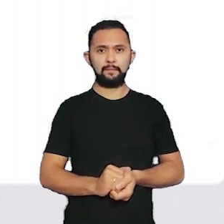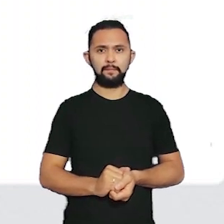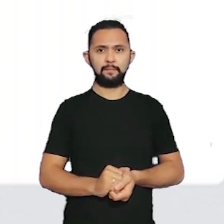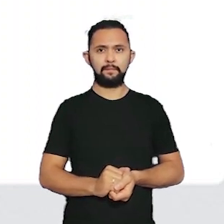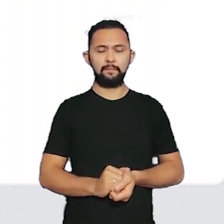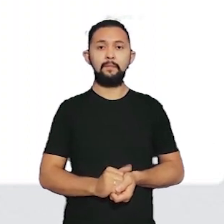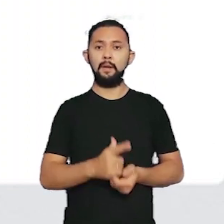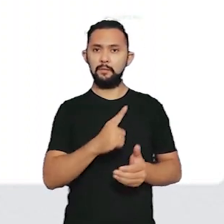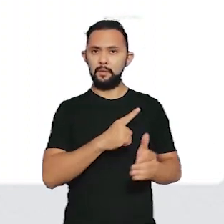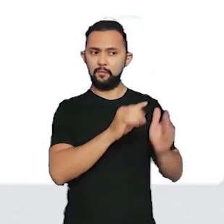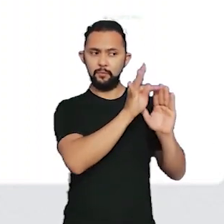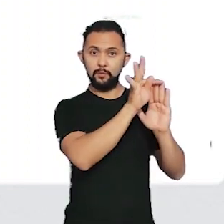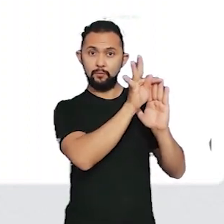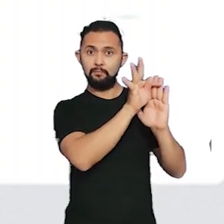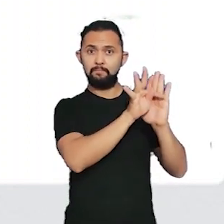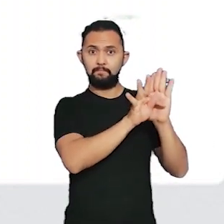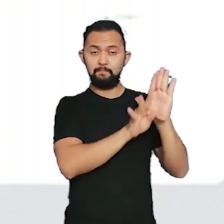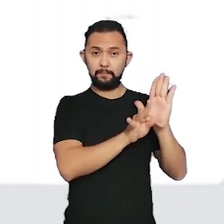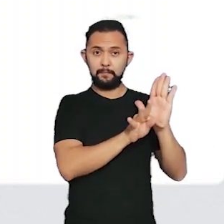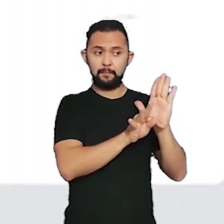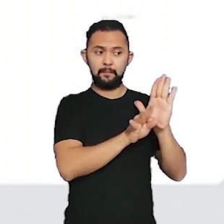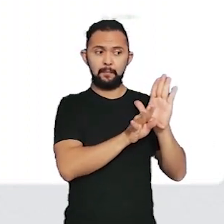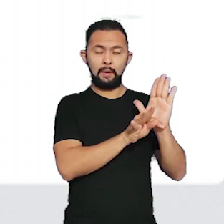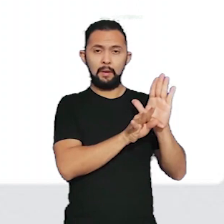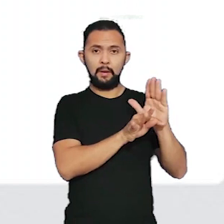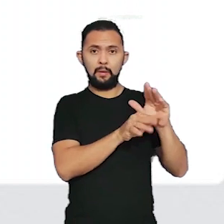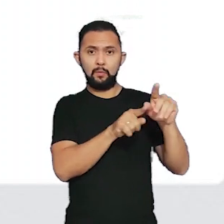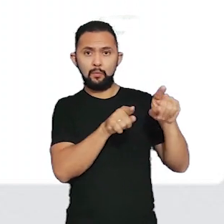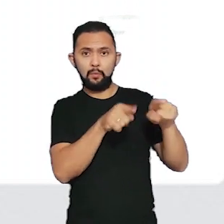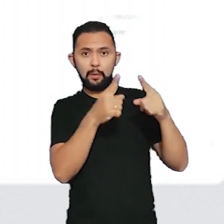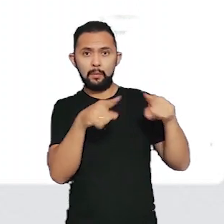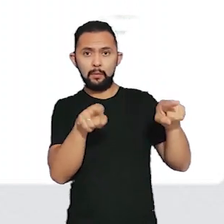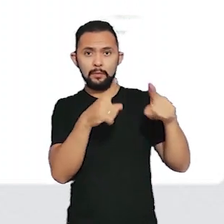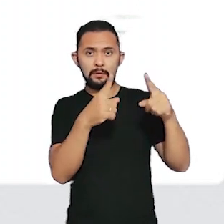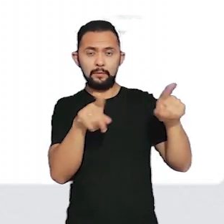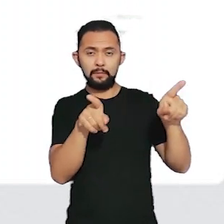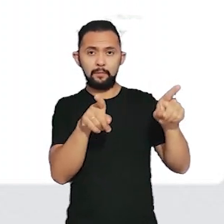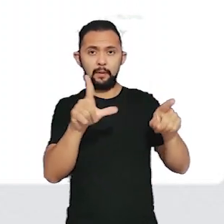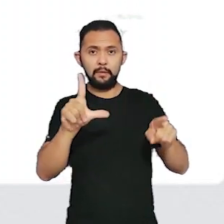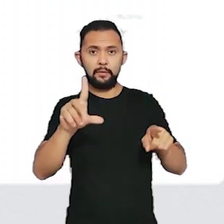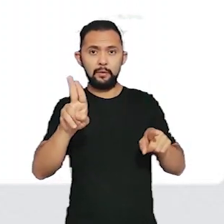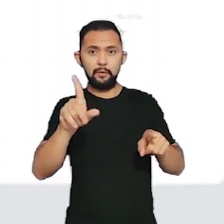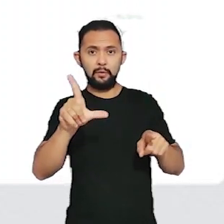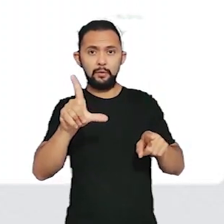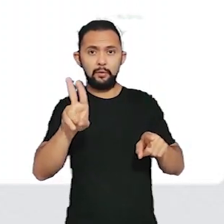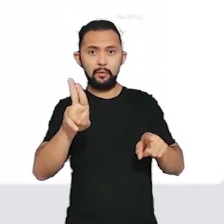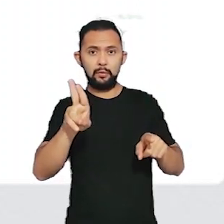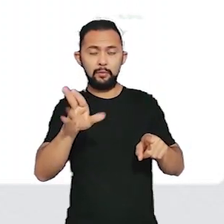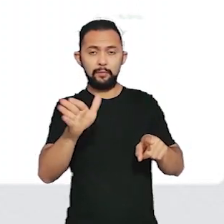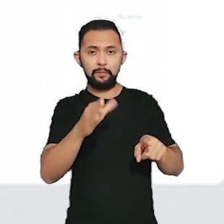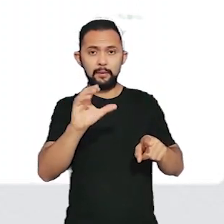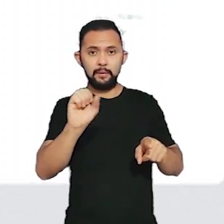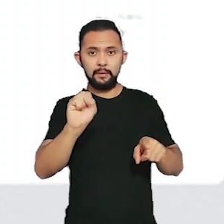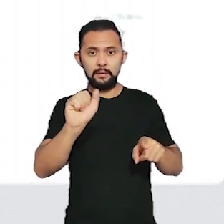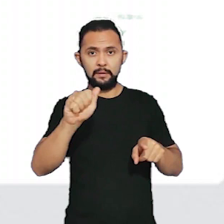Tem um texto, né? Tem aí uma letra de uma música de Lulu Santos. O nome da música é Certas Coisas.